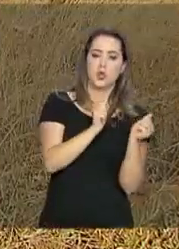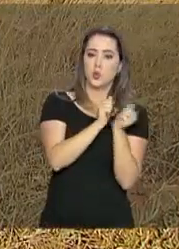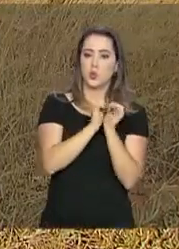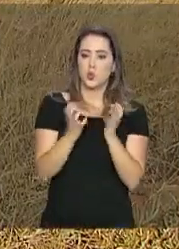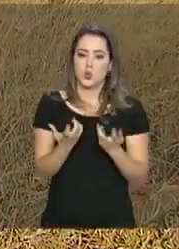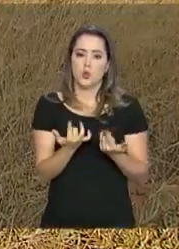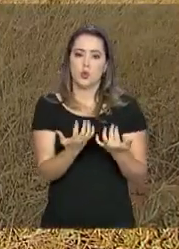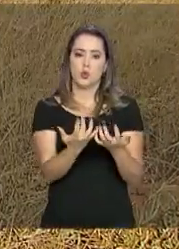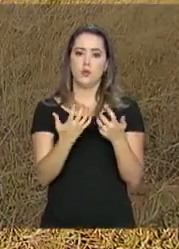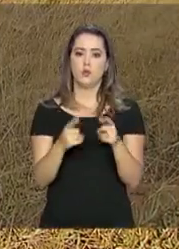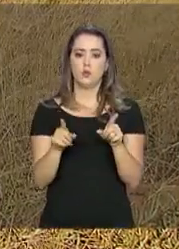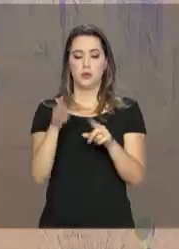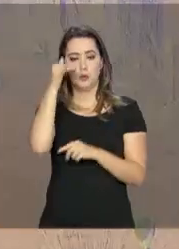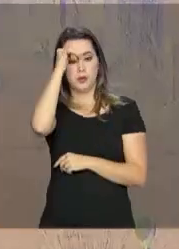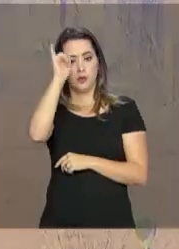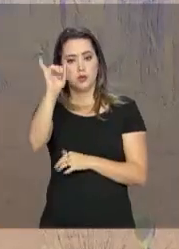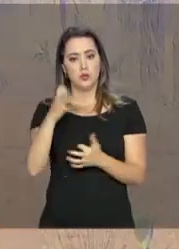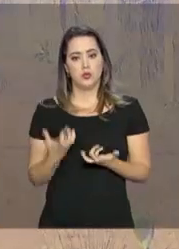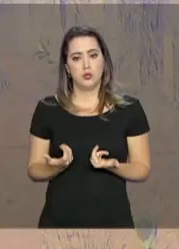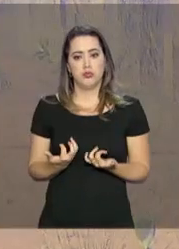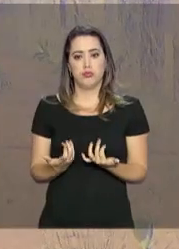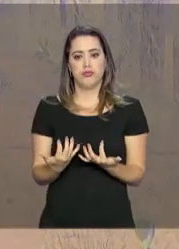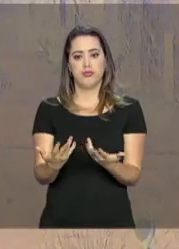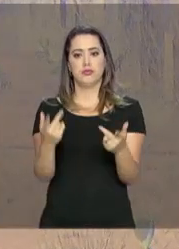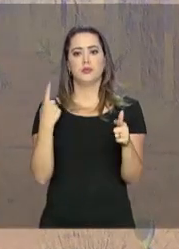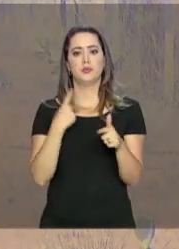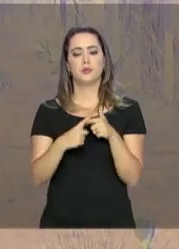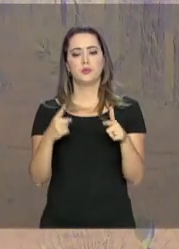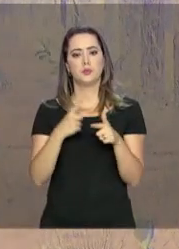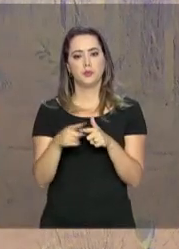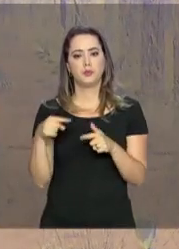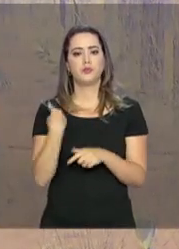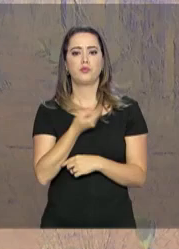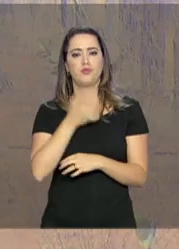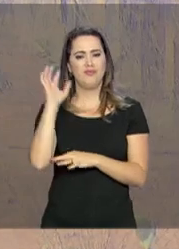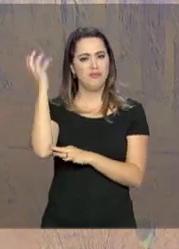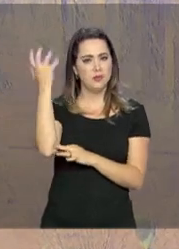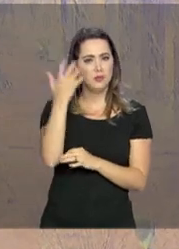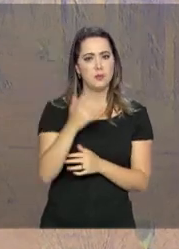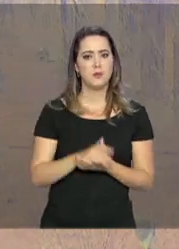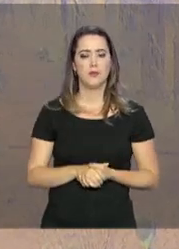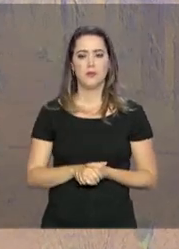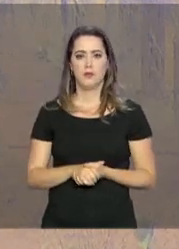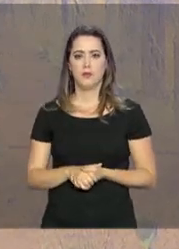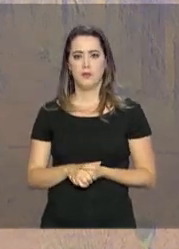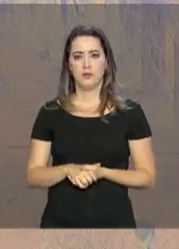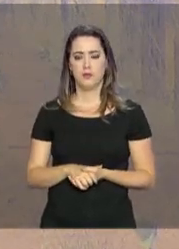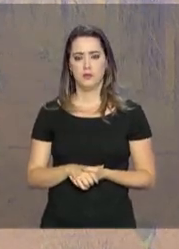combater esse tipo de incêndio, né, que tanto danifica as nossas florestas de hoje.